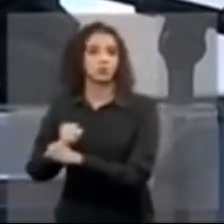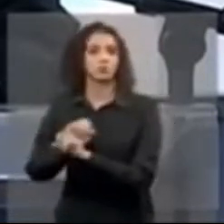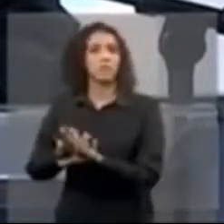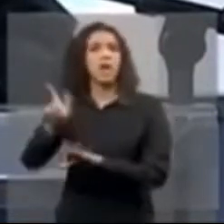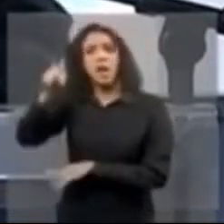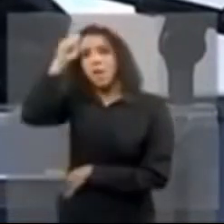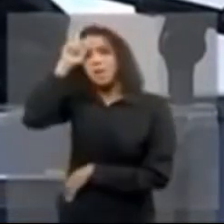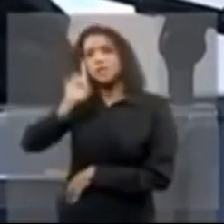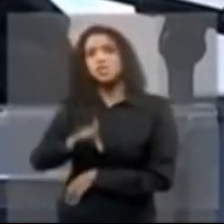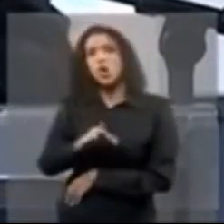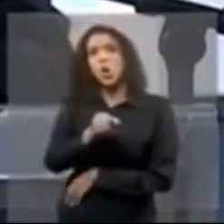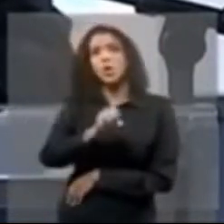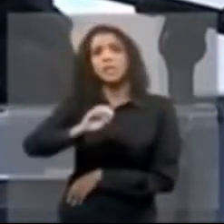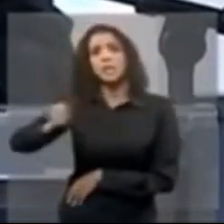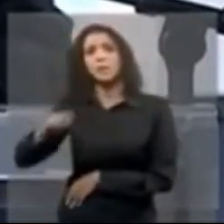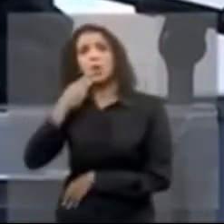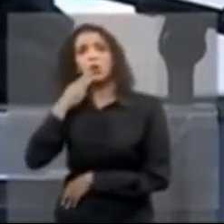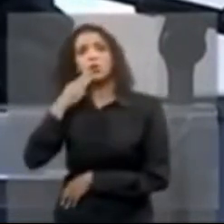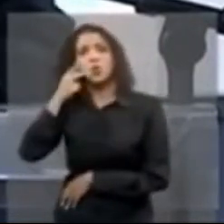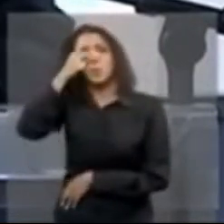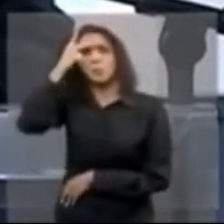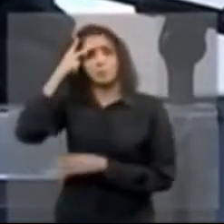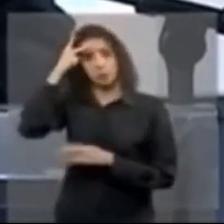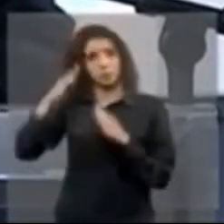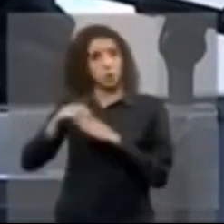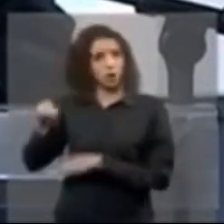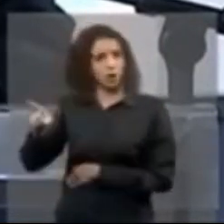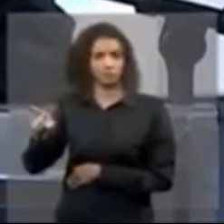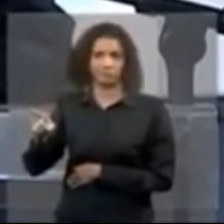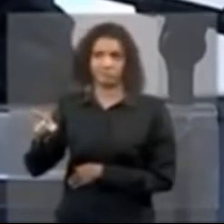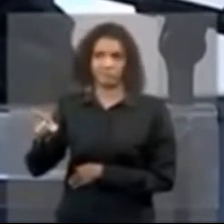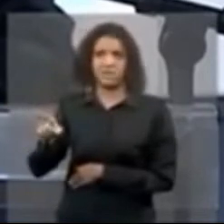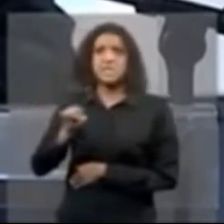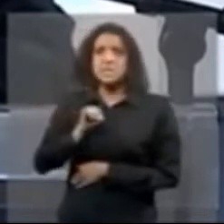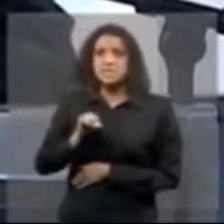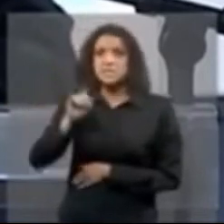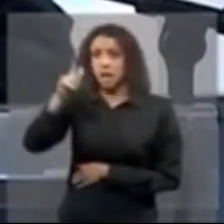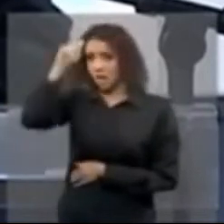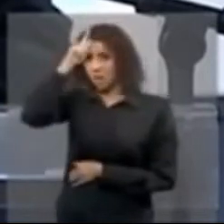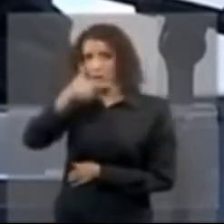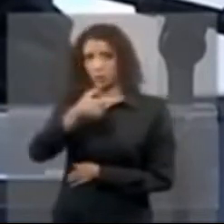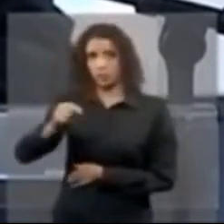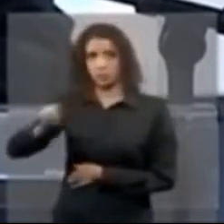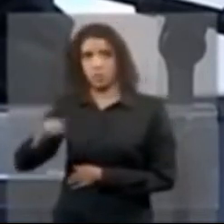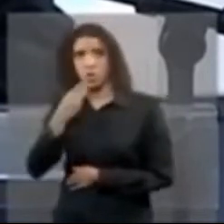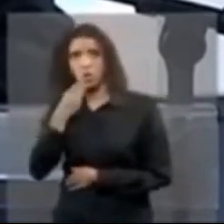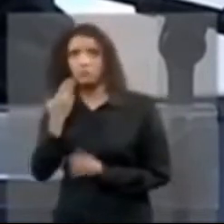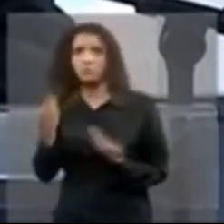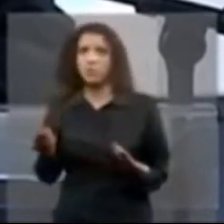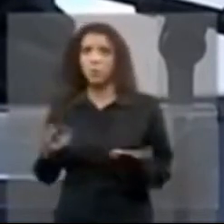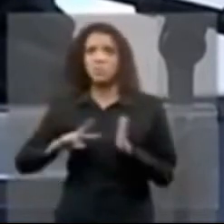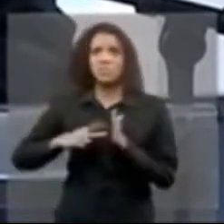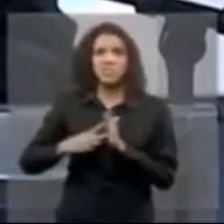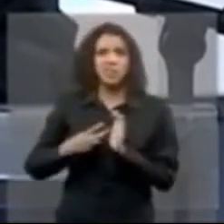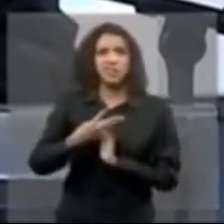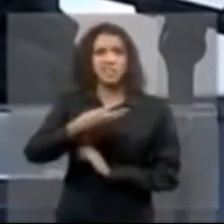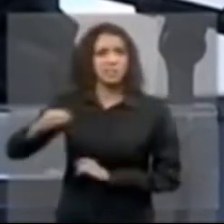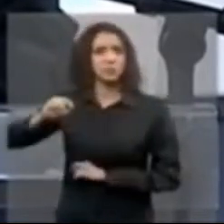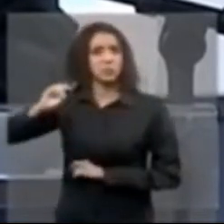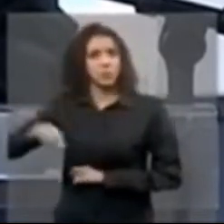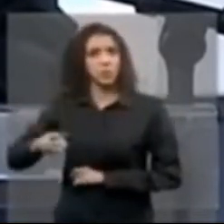80 milhões de habitantes. Se a Alemanha tivesse 200 milhões, como o Brasil, ali haveria 300 mil abortos por